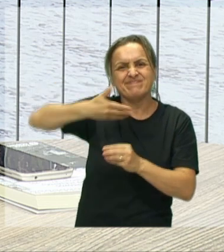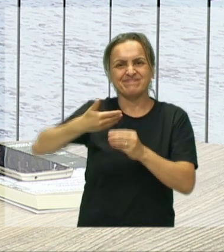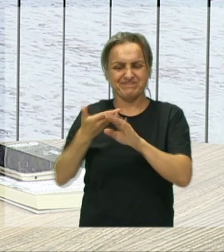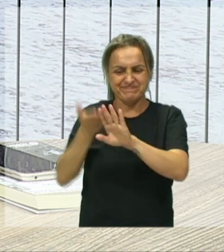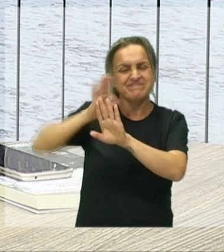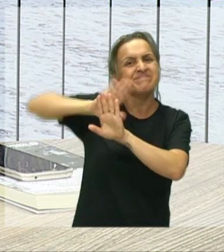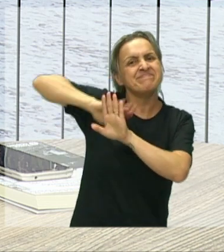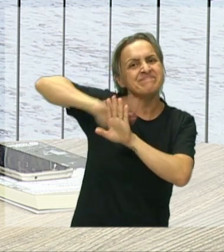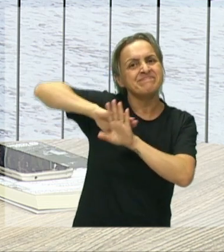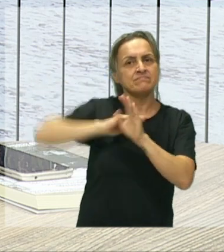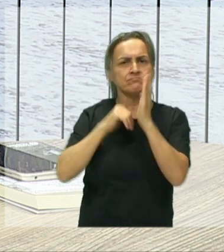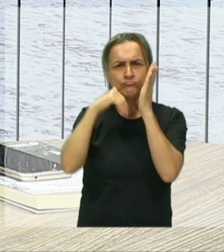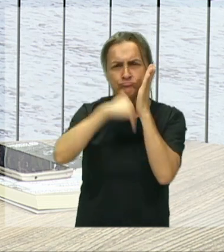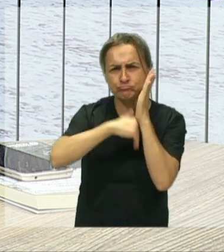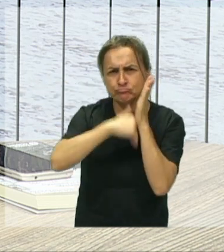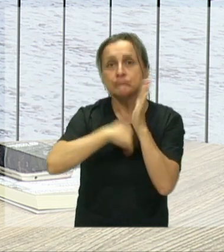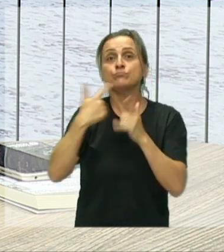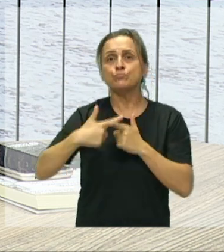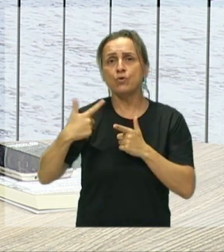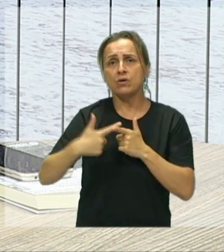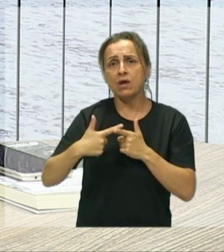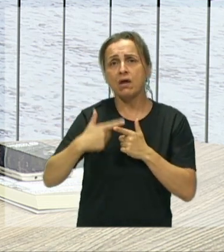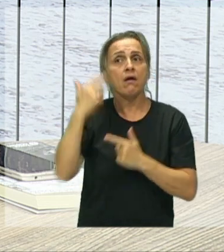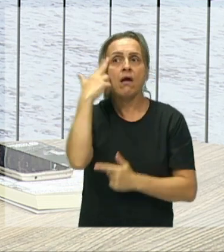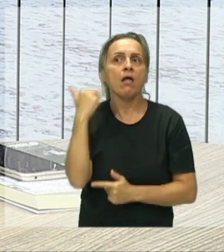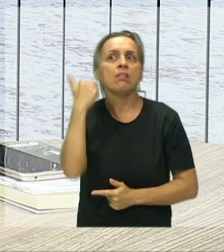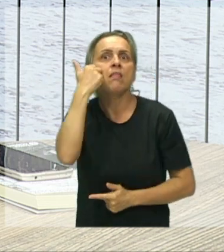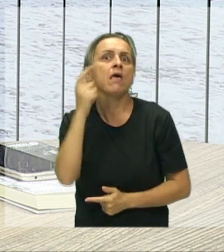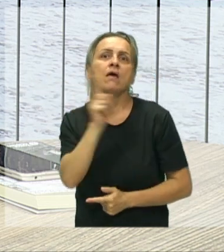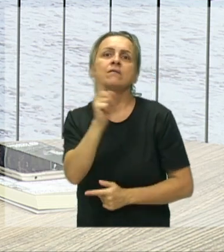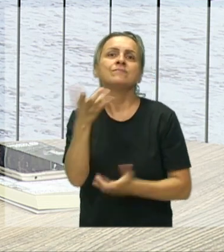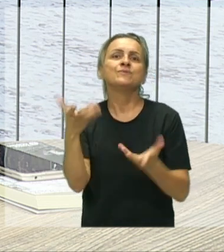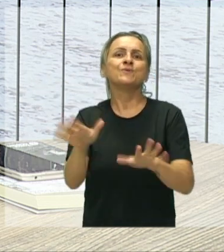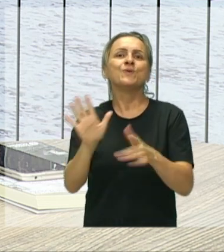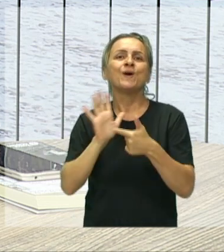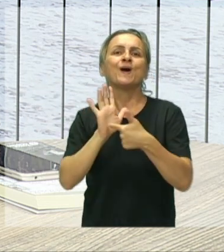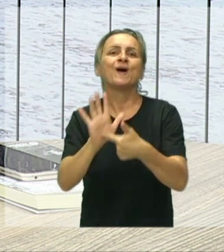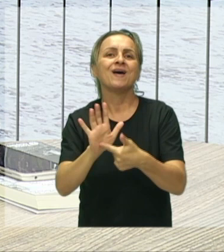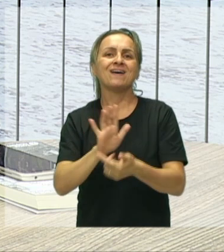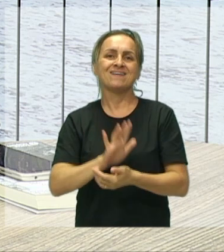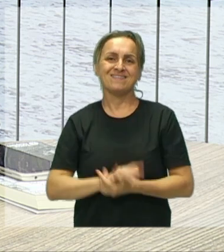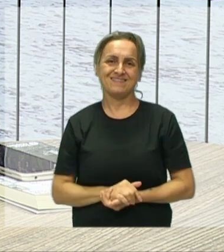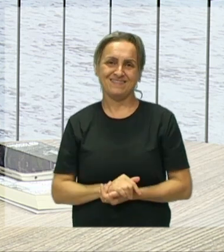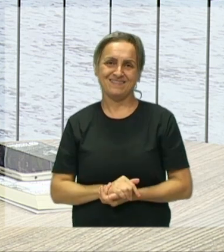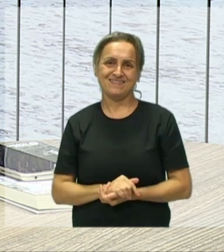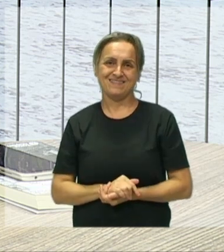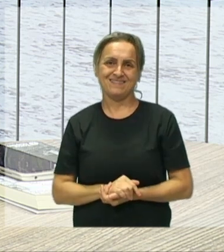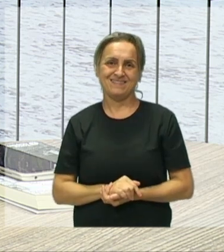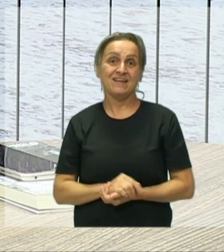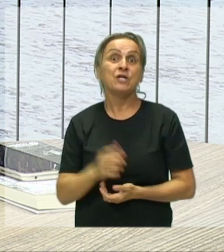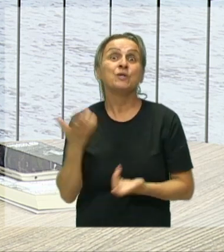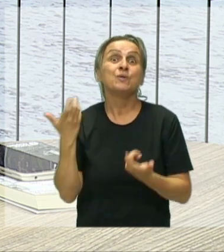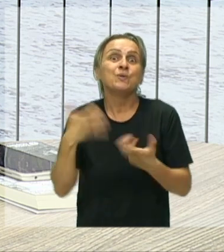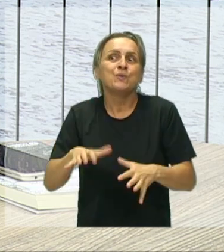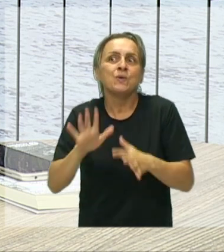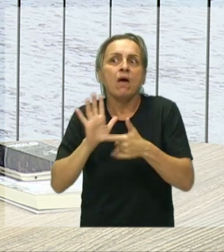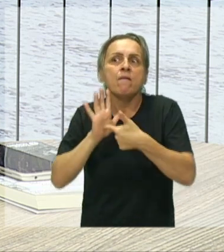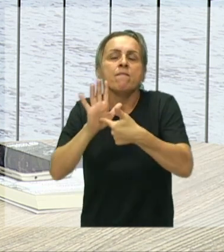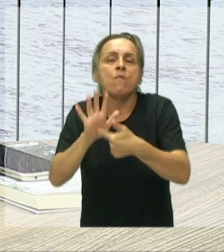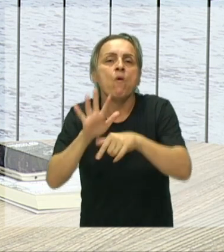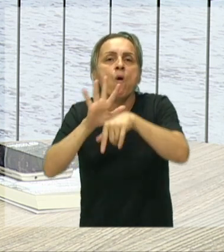representatividade importa. As pessoas vão se espelhar nele para se motivar. Então a gente também tem